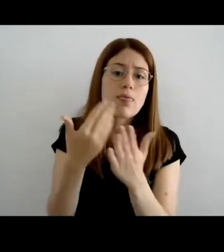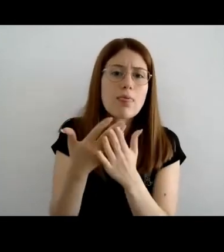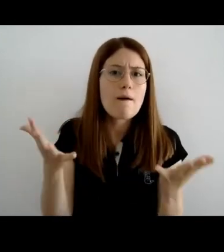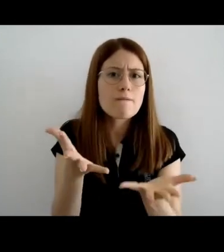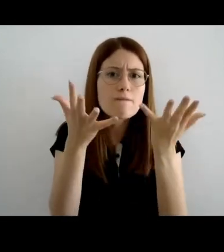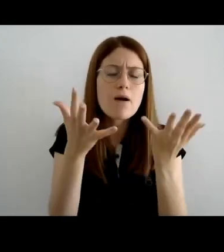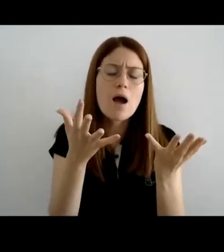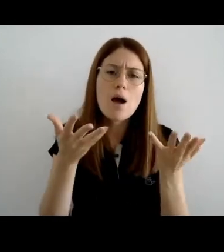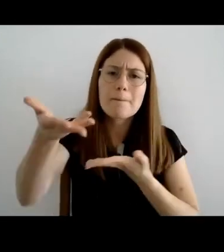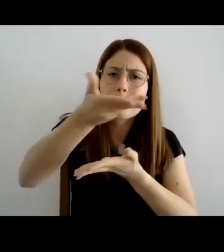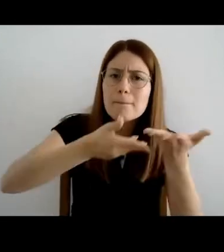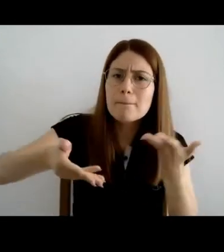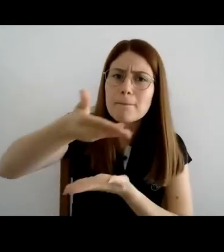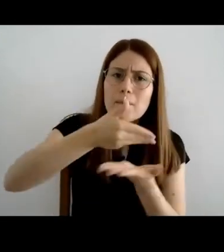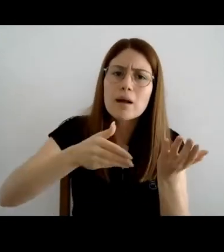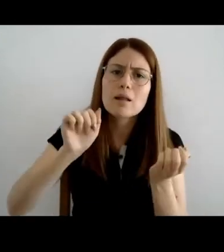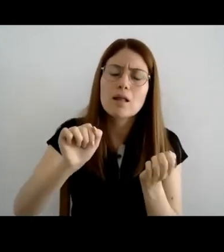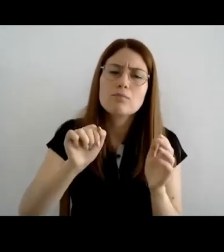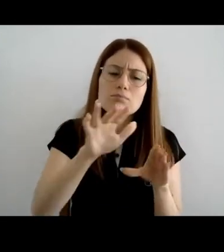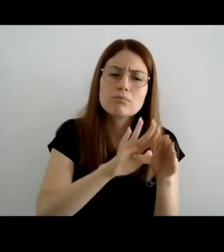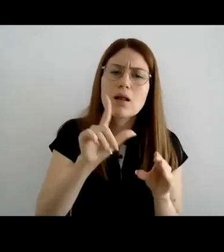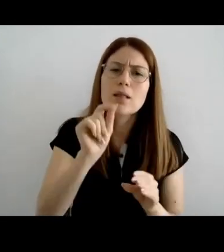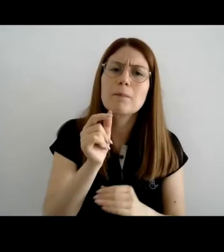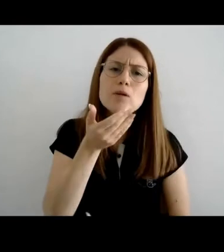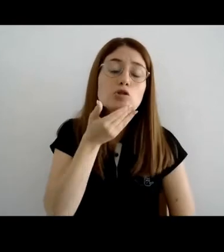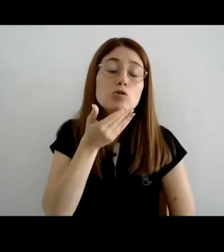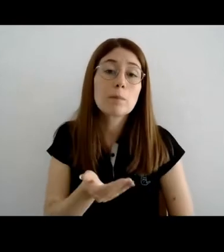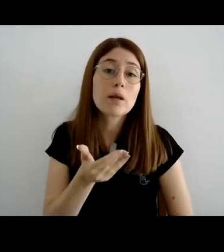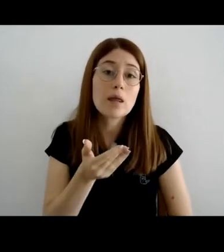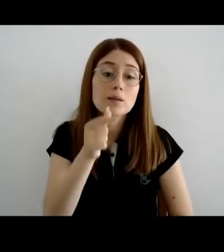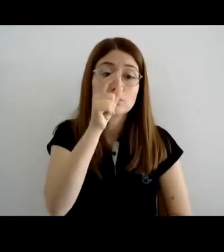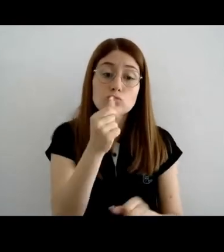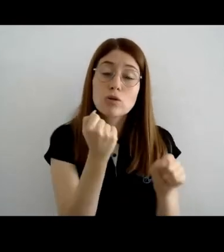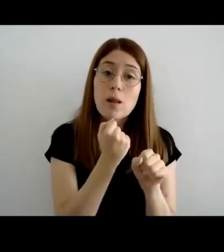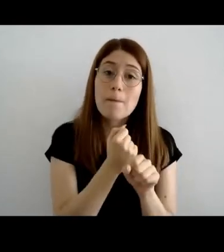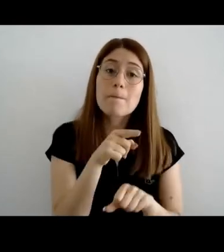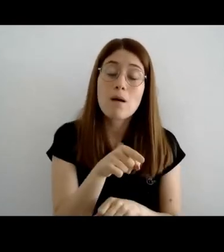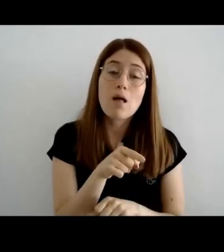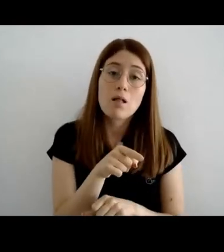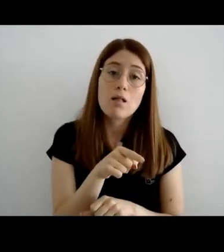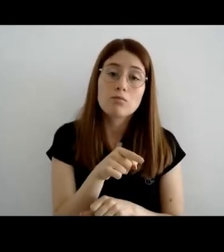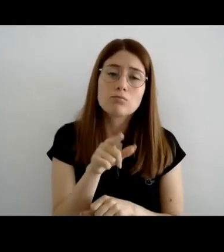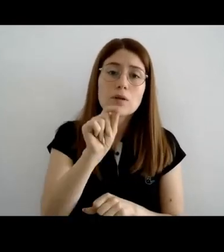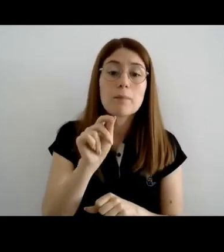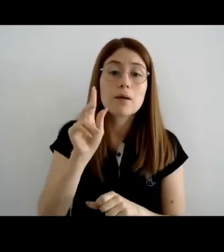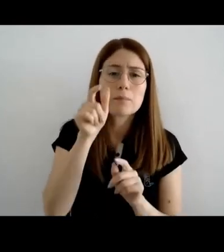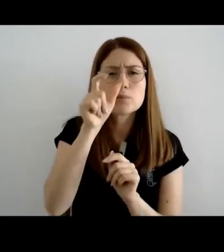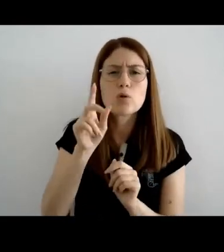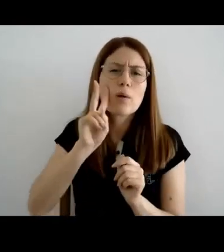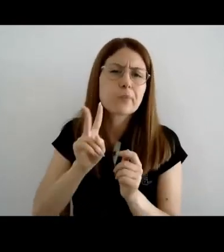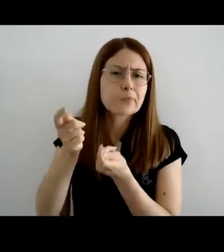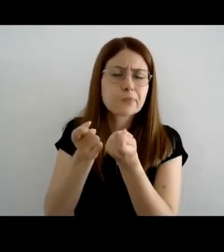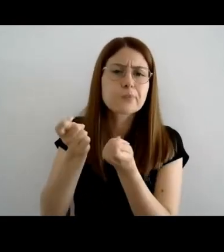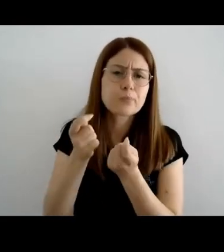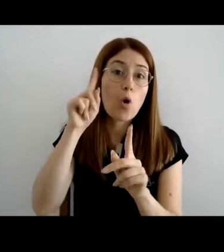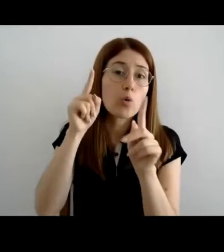a partilha de contextos experienciais aos trabalhadores e dirigentes, num objetivo que temos que é